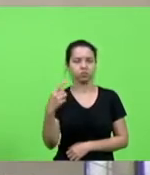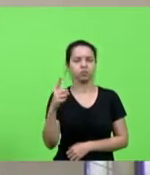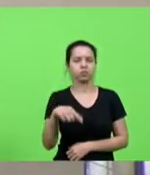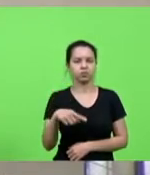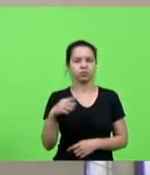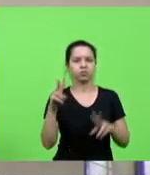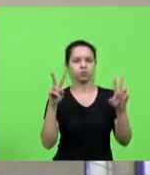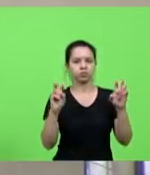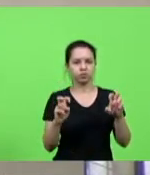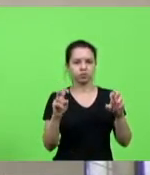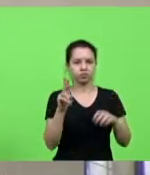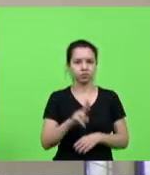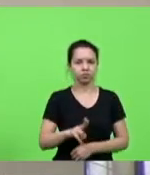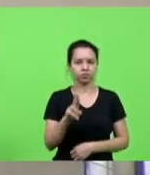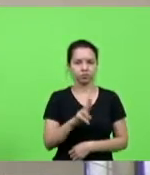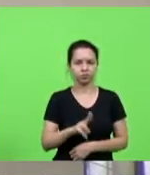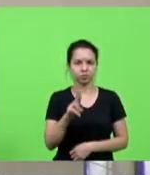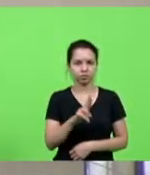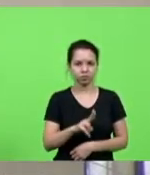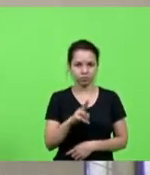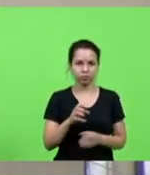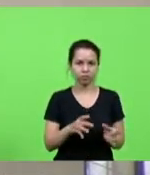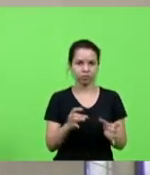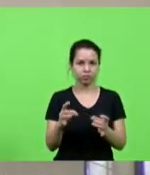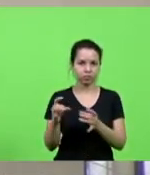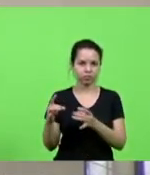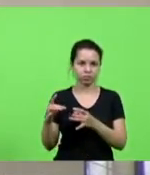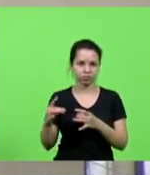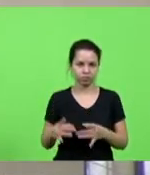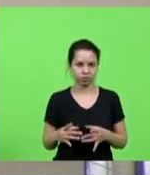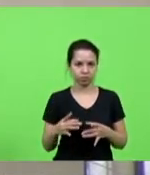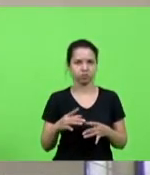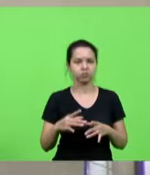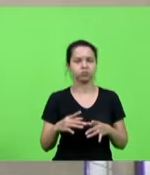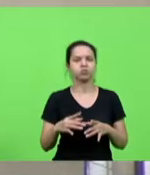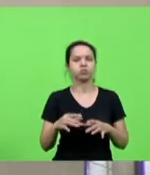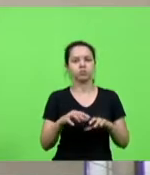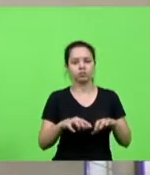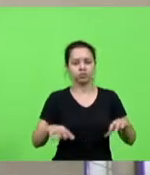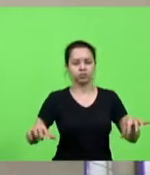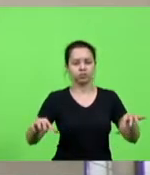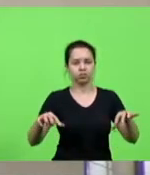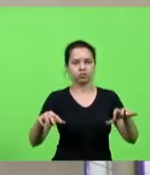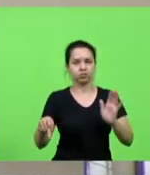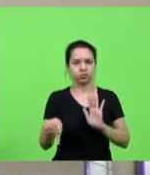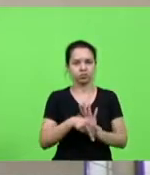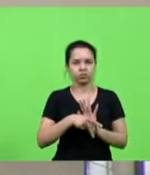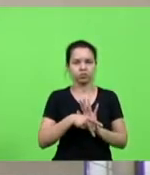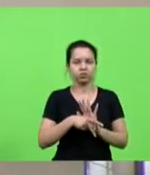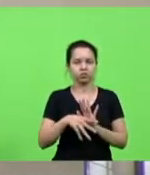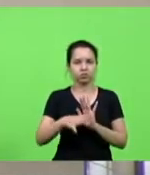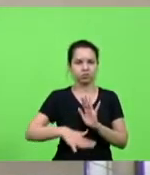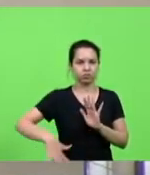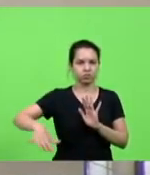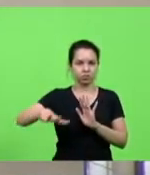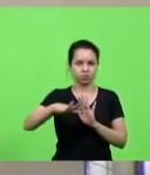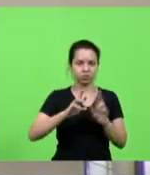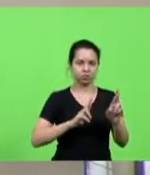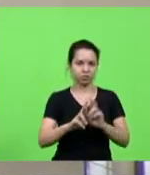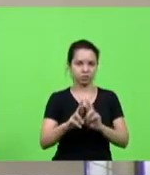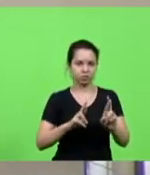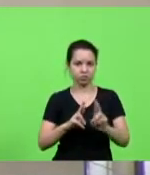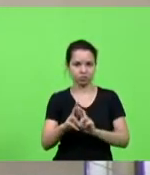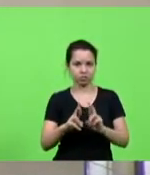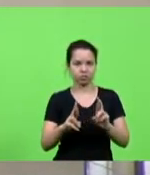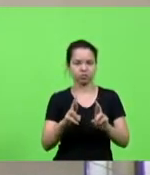da utilização e da comercialização a título oneroso das faixas de domínio e das áreas adjacentes às rodovias estaduais